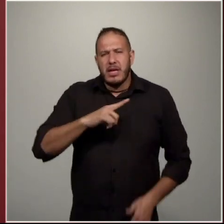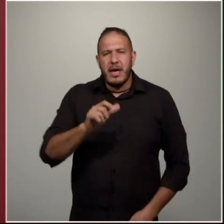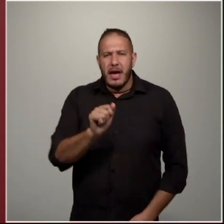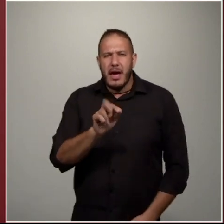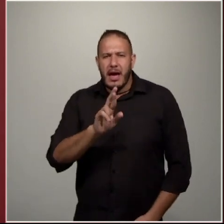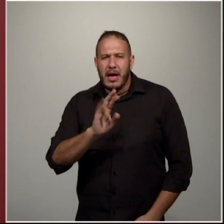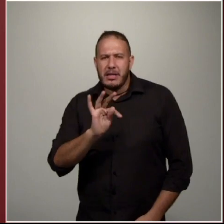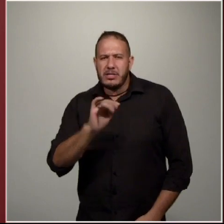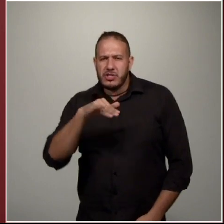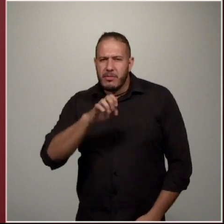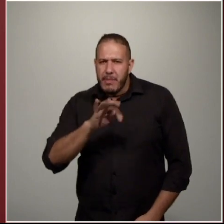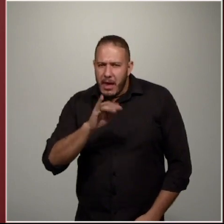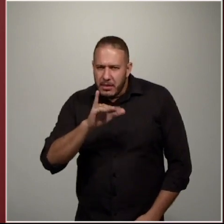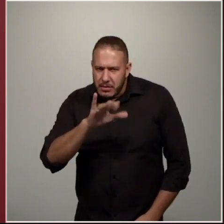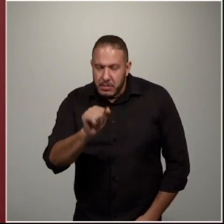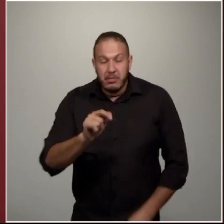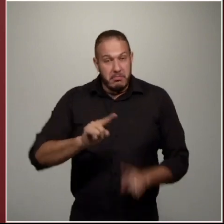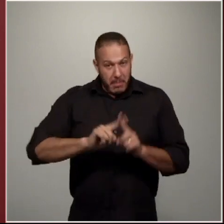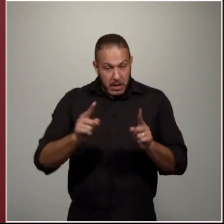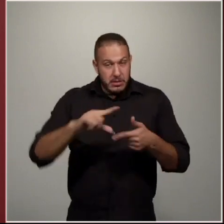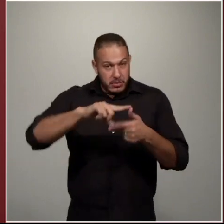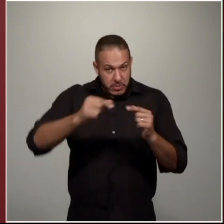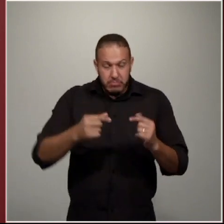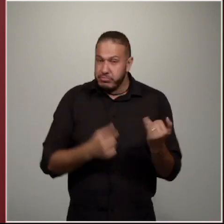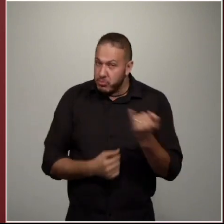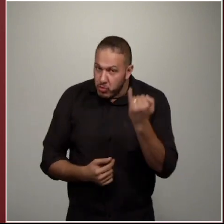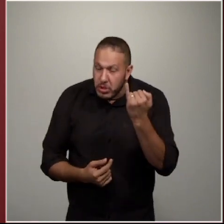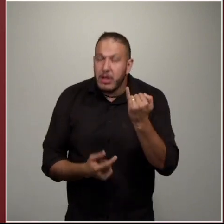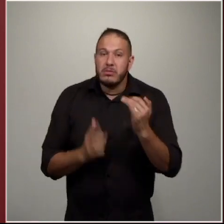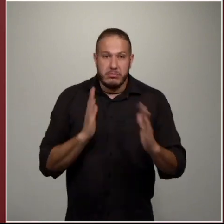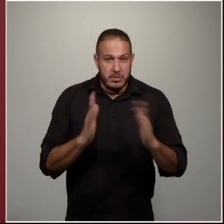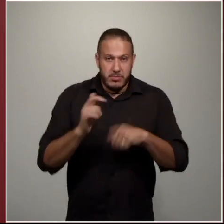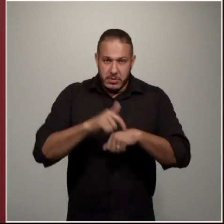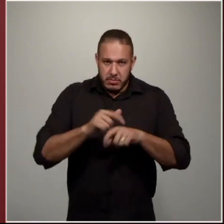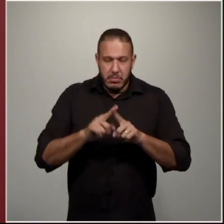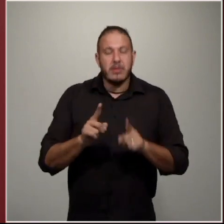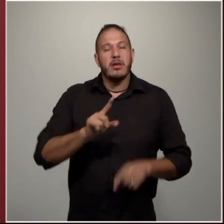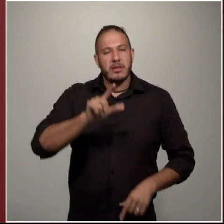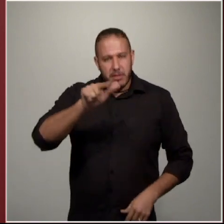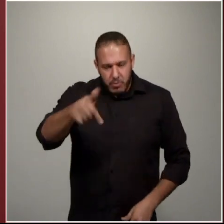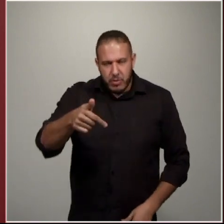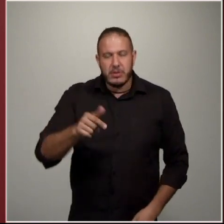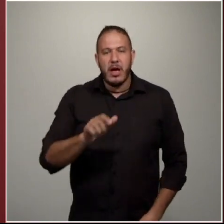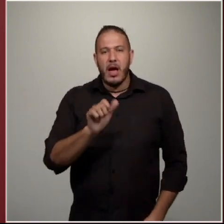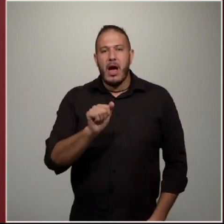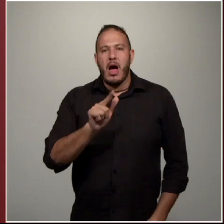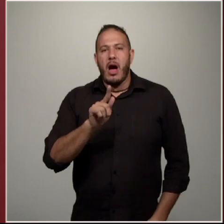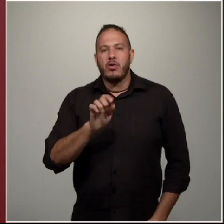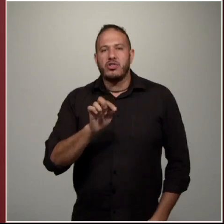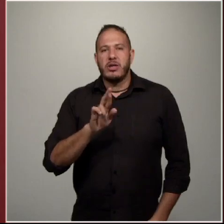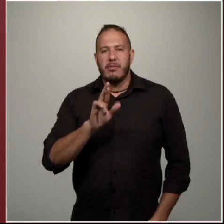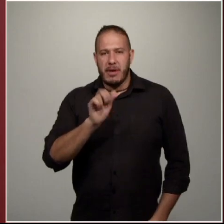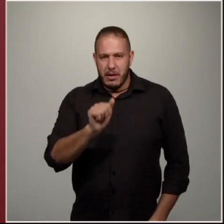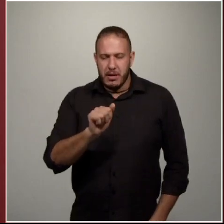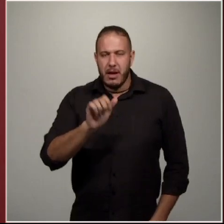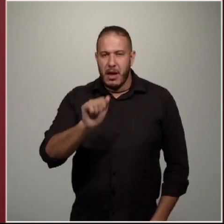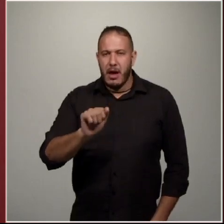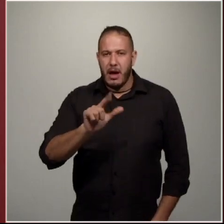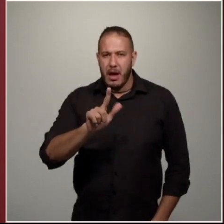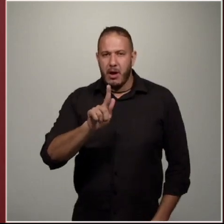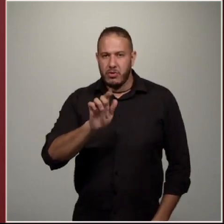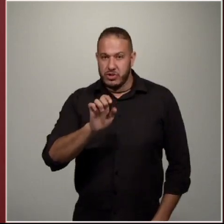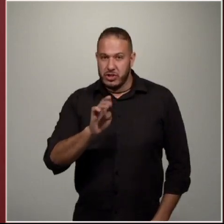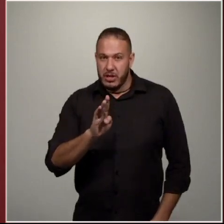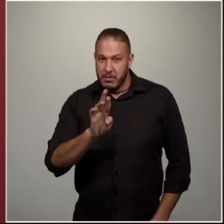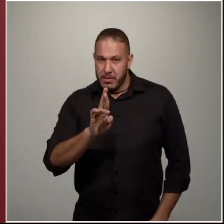é muito importante é na matemática nesse período a hoje ela vai surgir tem indícios de